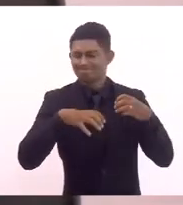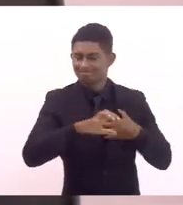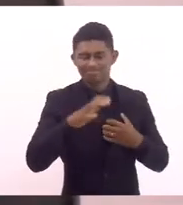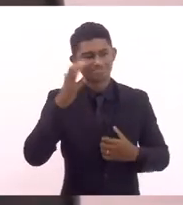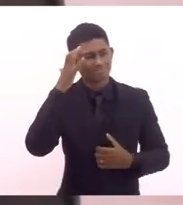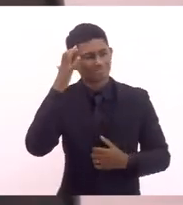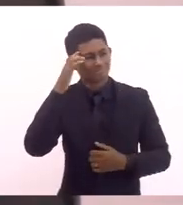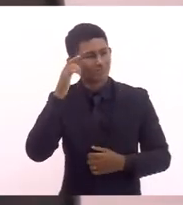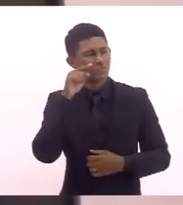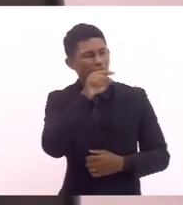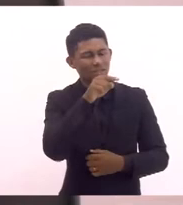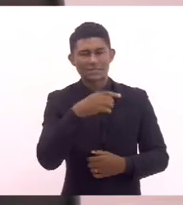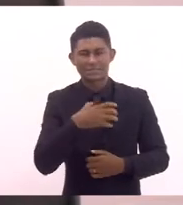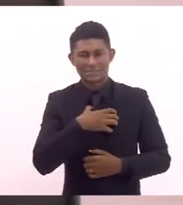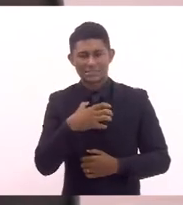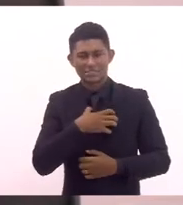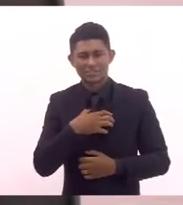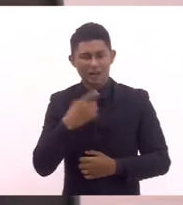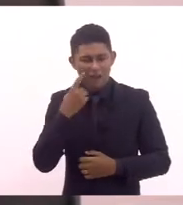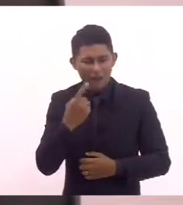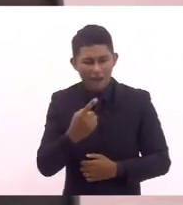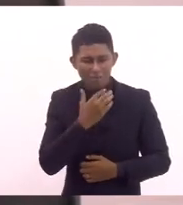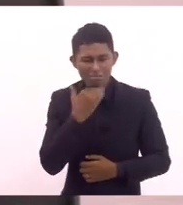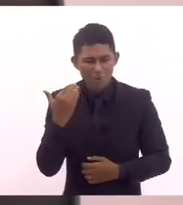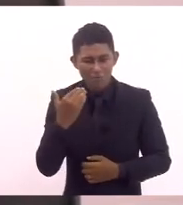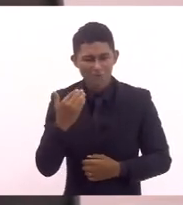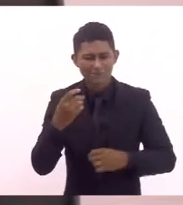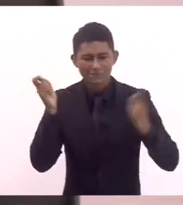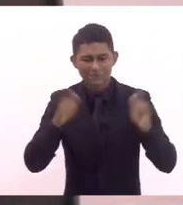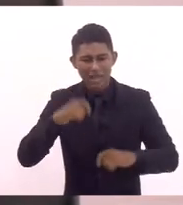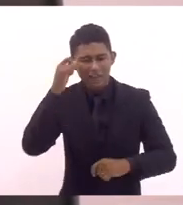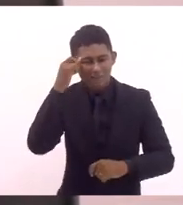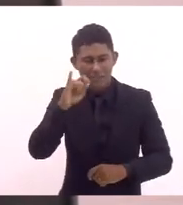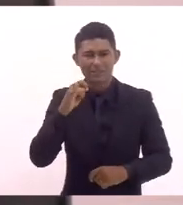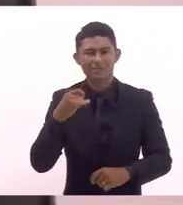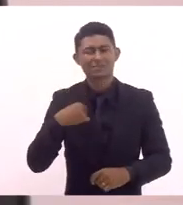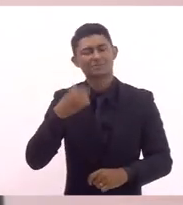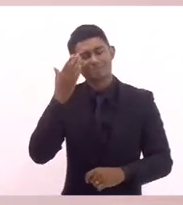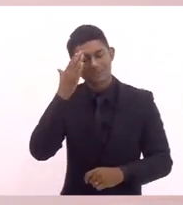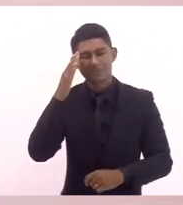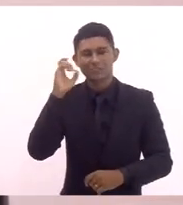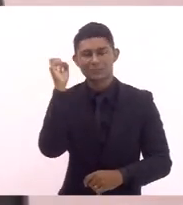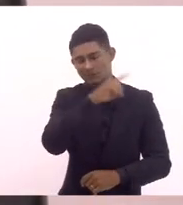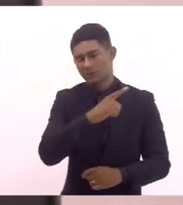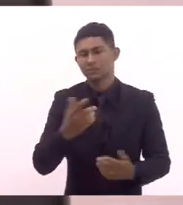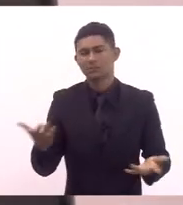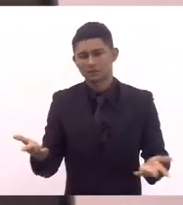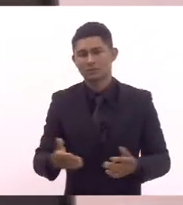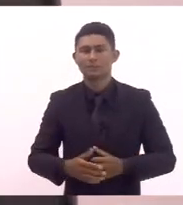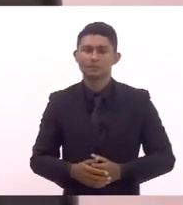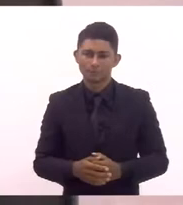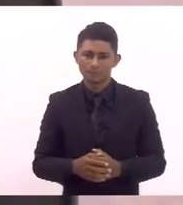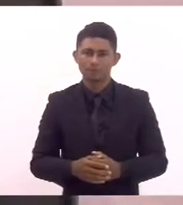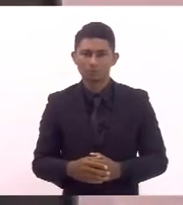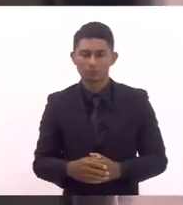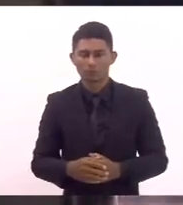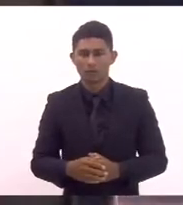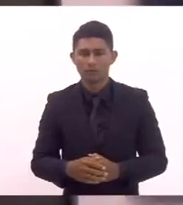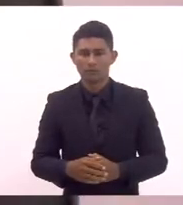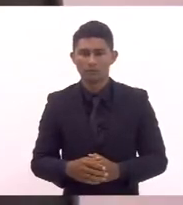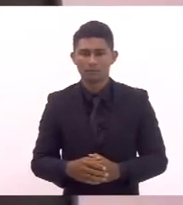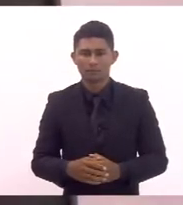Tendo vivenciado isso e sabendo que poderia ter sido evitado tantas mortes e o nosso e o